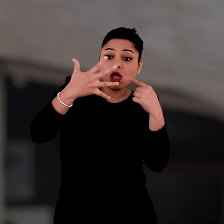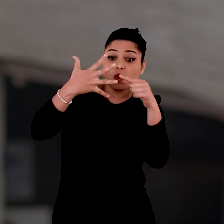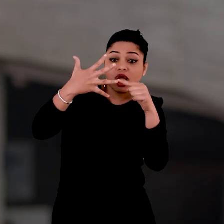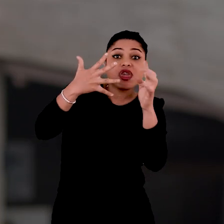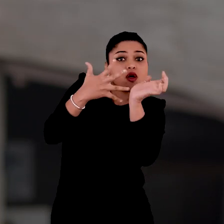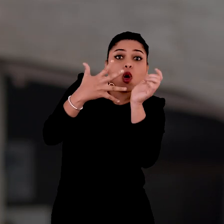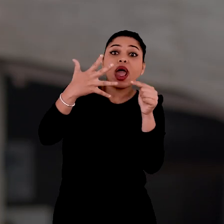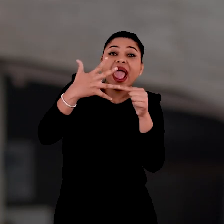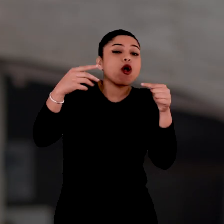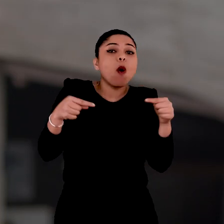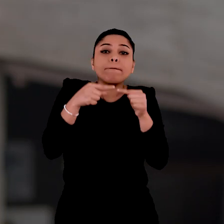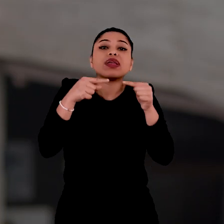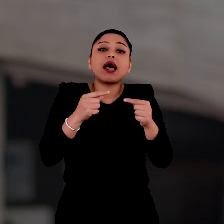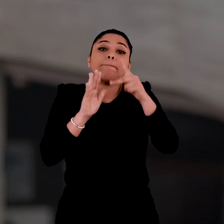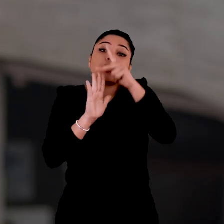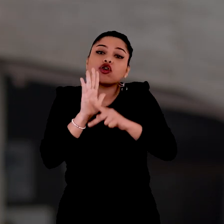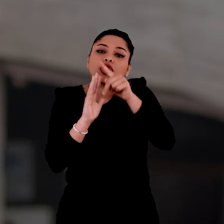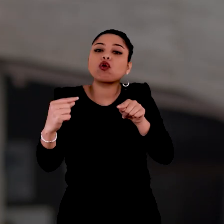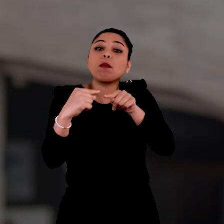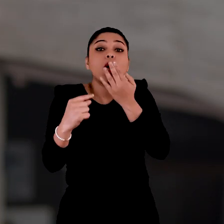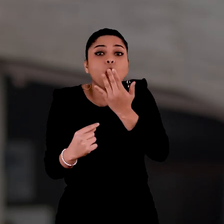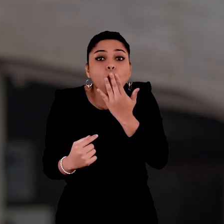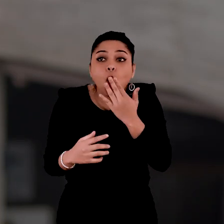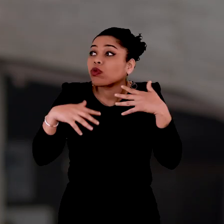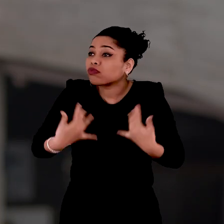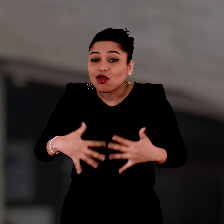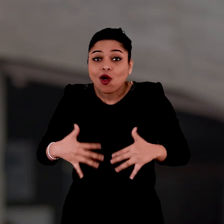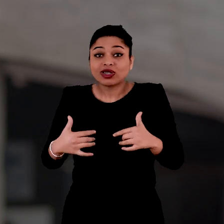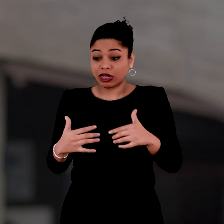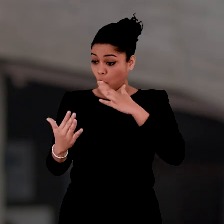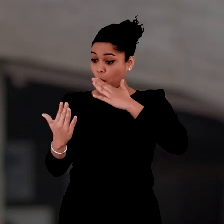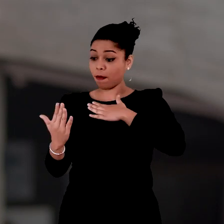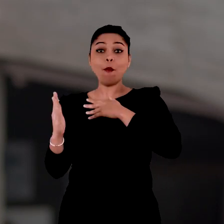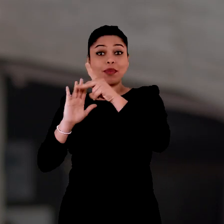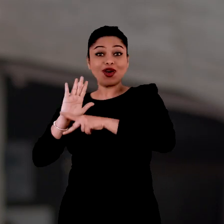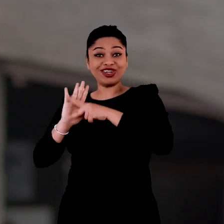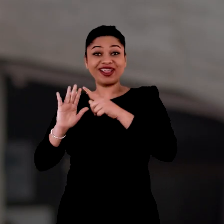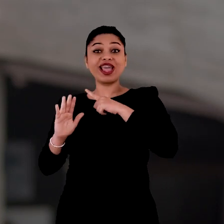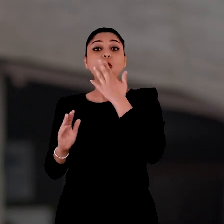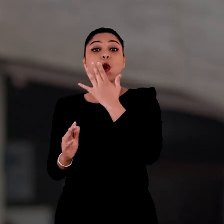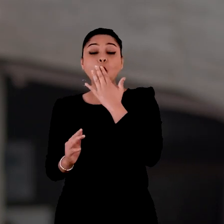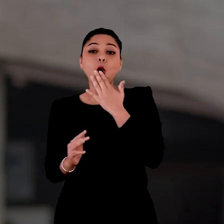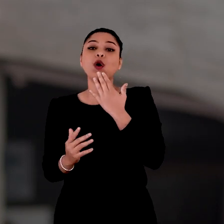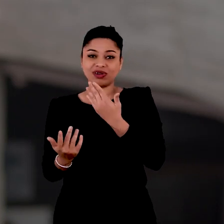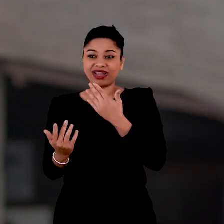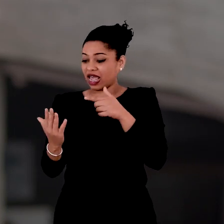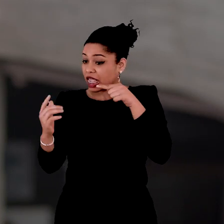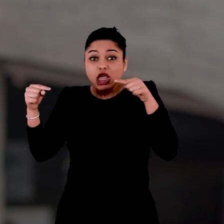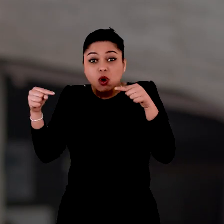Gerais e que corre, anda descalço nas ruas, tem sempre assim, os pés enferrujados, as mãos assim